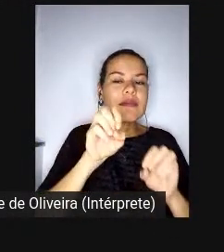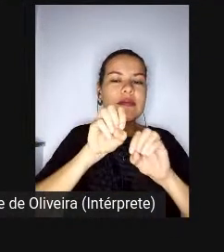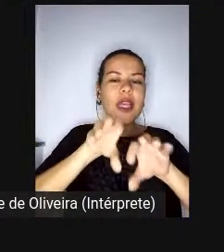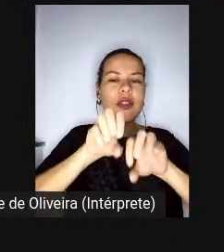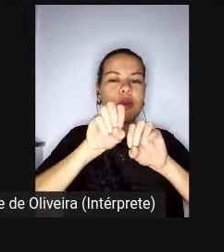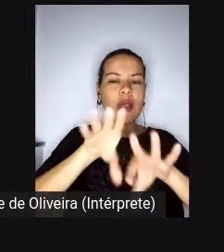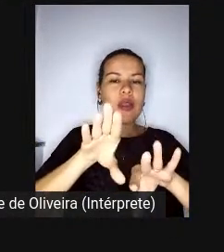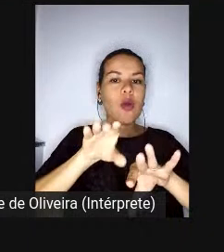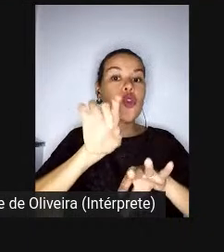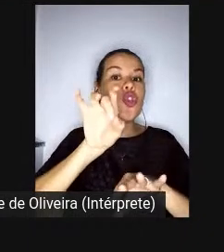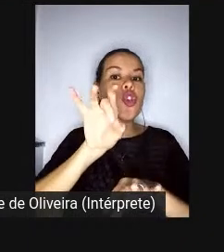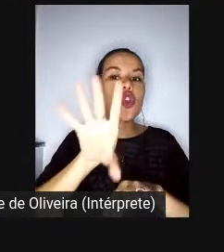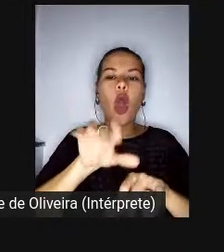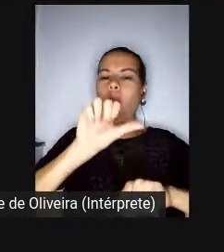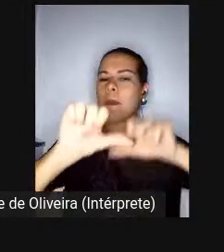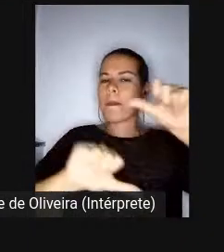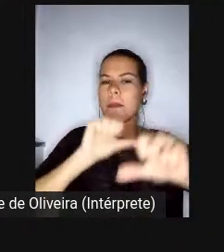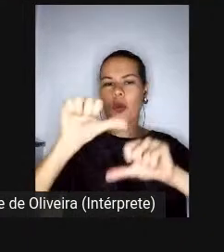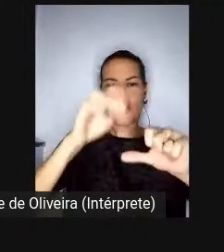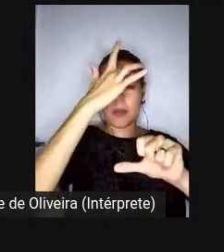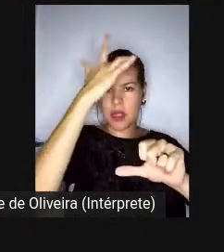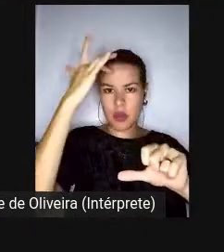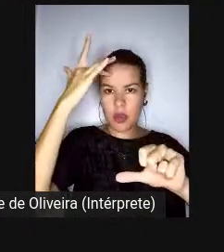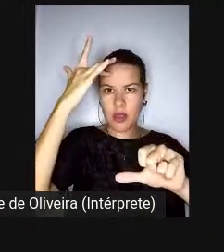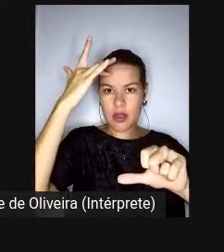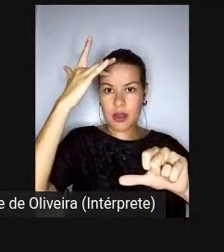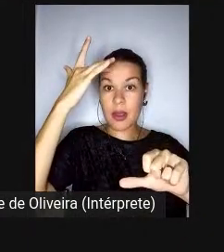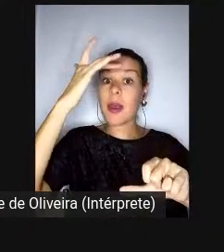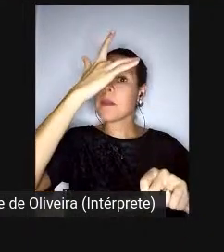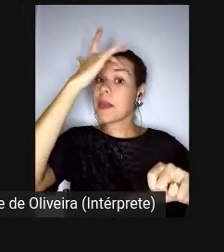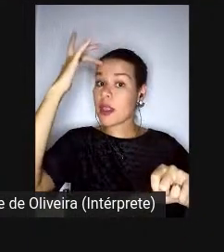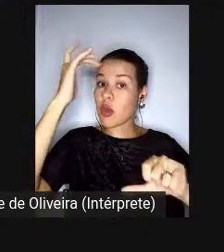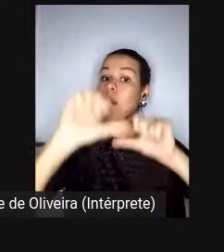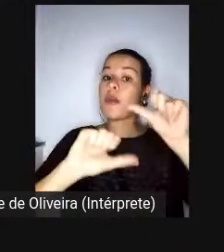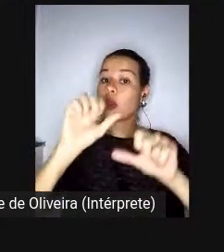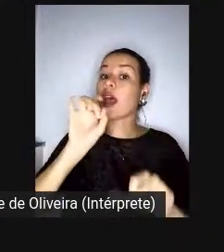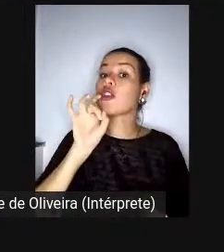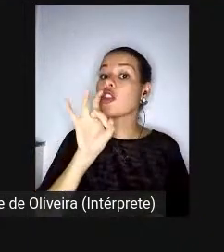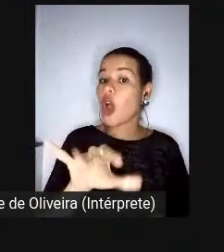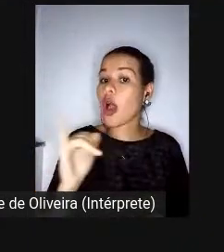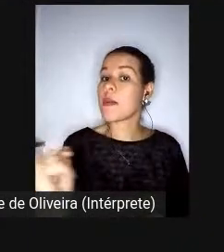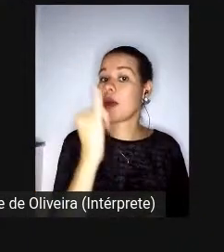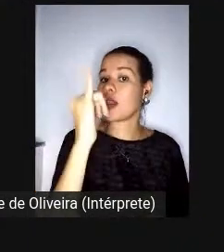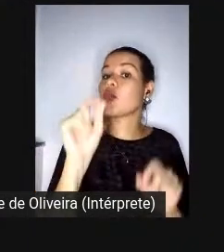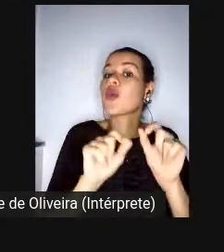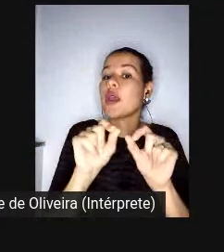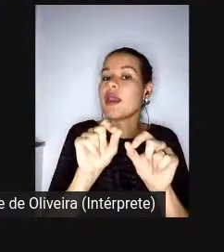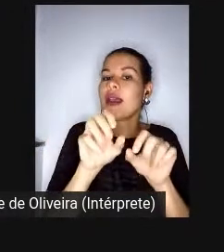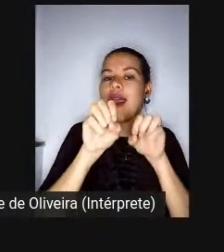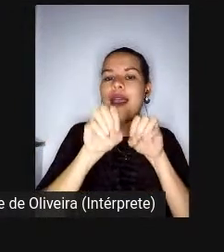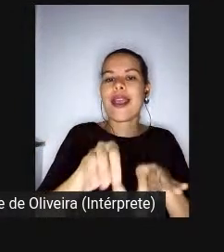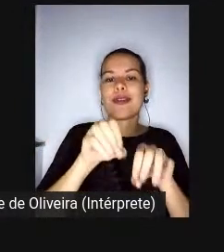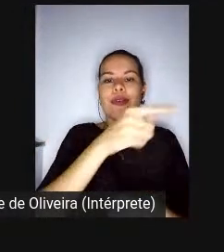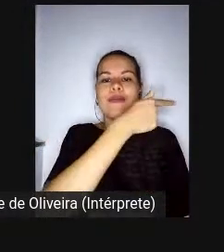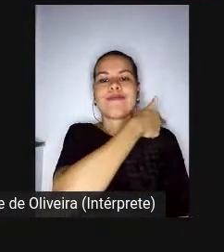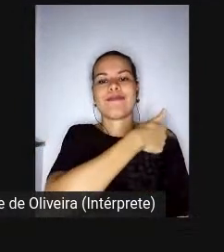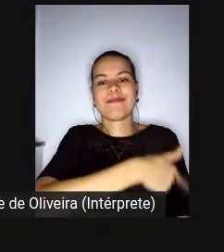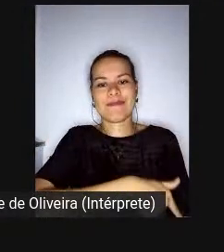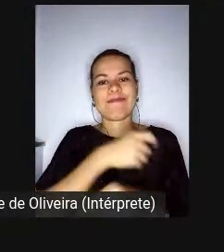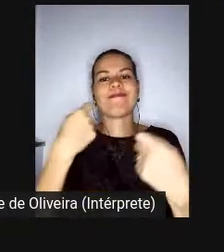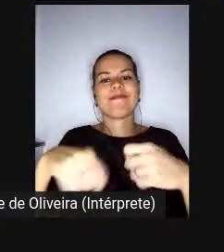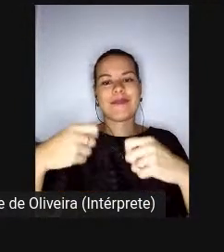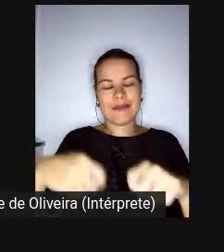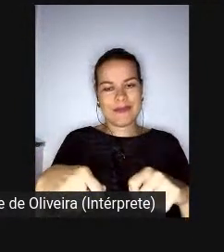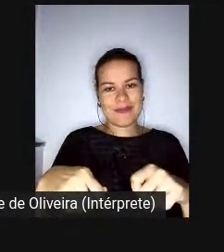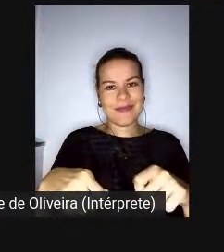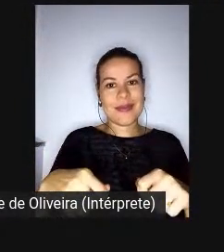tampouco a sociedade Muda então o objetivo da gente se aproximar na sociedade mostrar o que é que foi produzido pelos nossos colegas pelos nossos